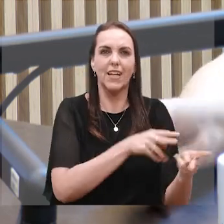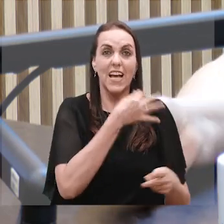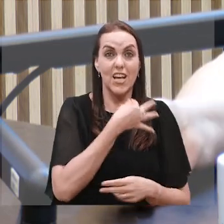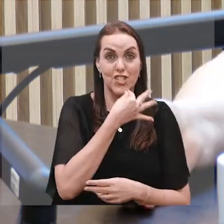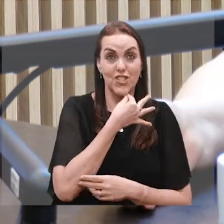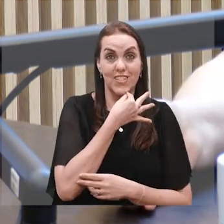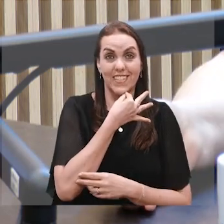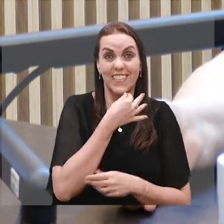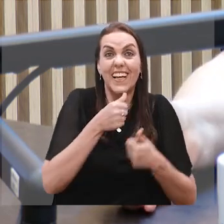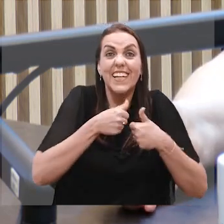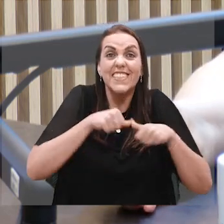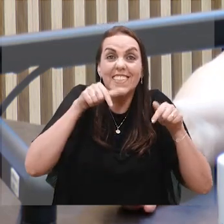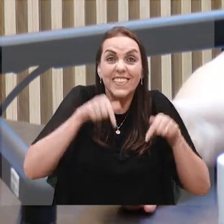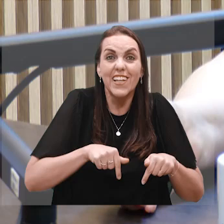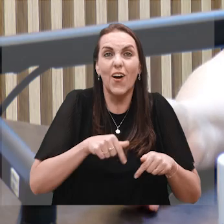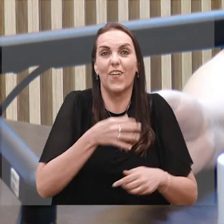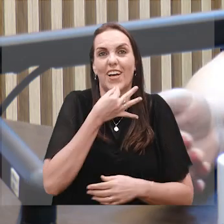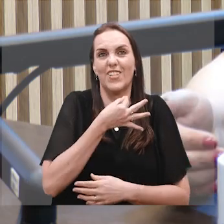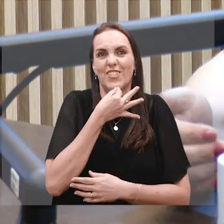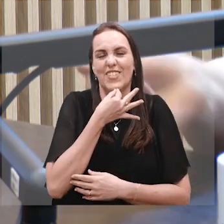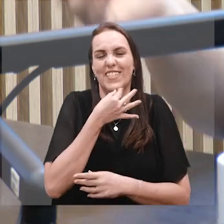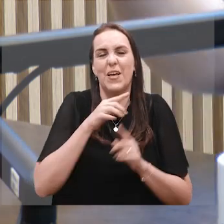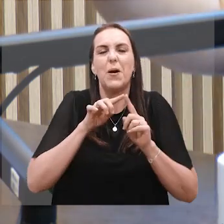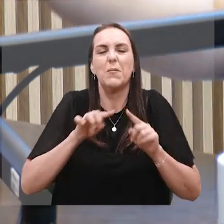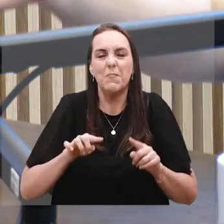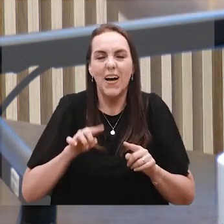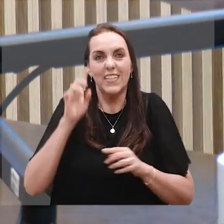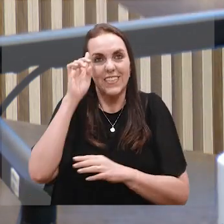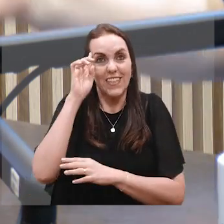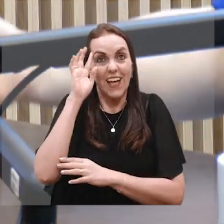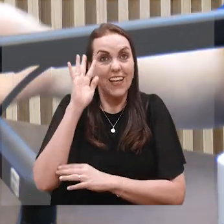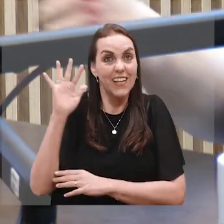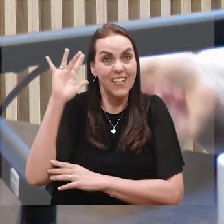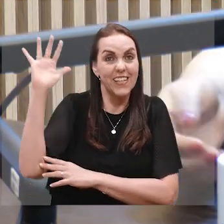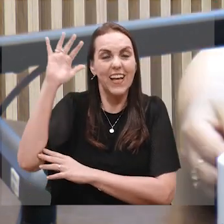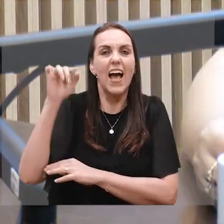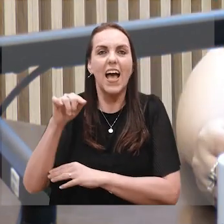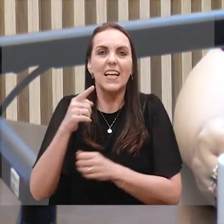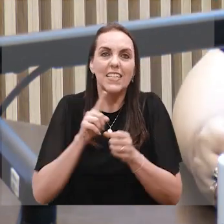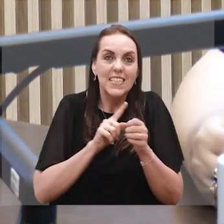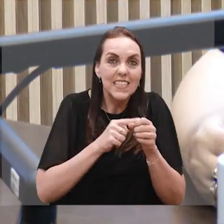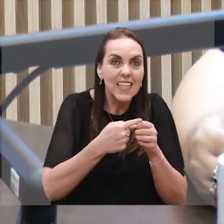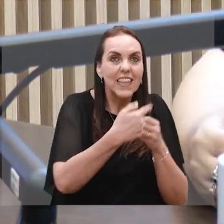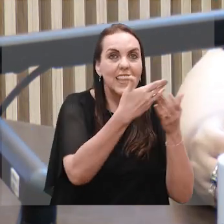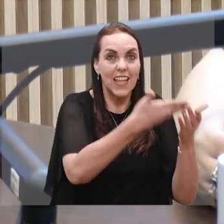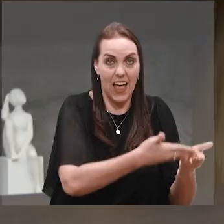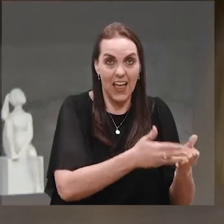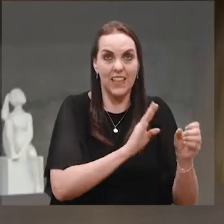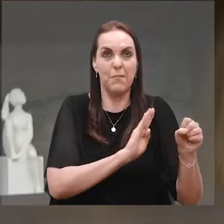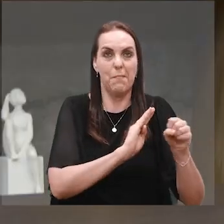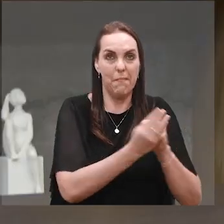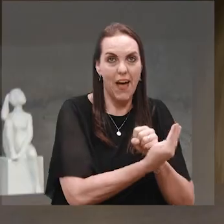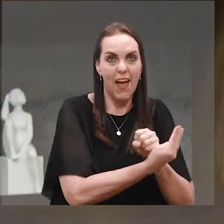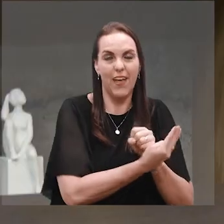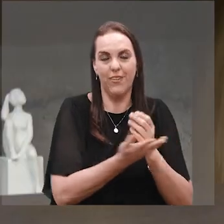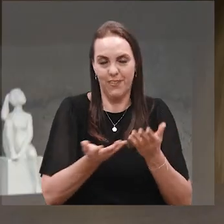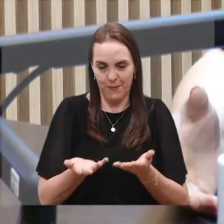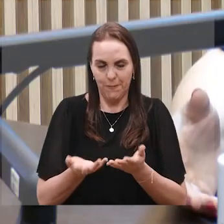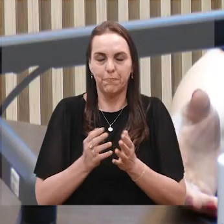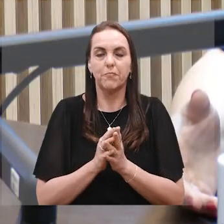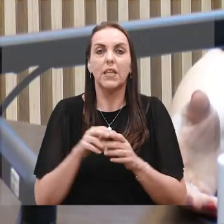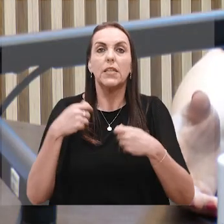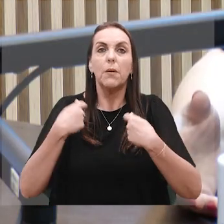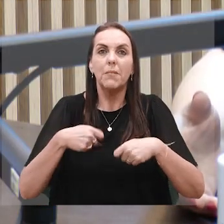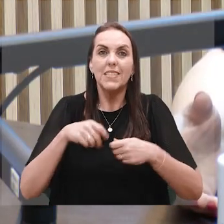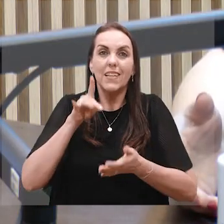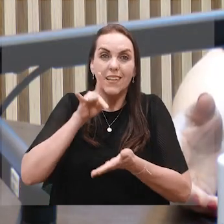Caxias. Eles estão em Caxias, né? Não, claro, mas Caxias pressupõe centro urbano, né? Centros, bairros. Isso. Então, na